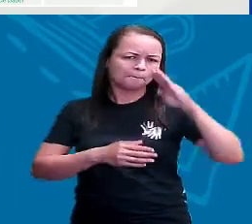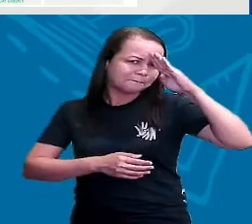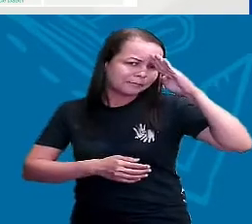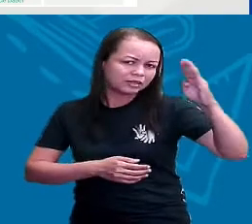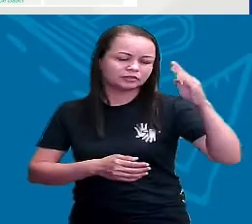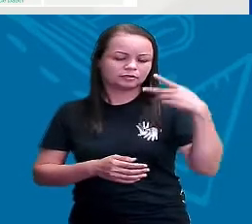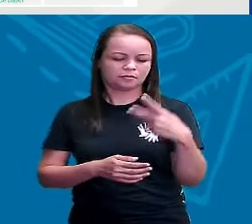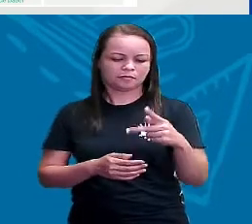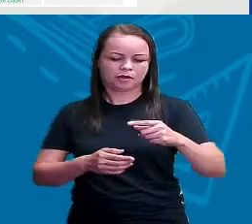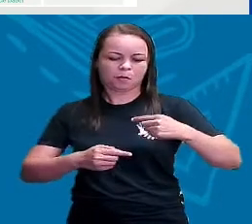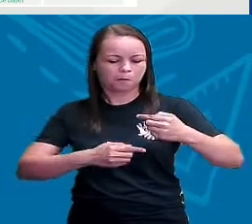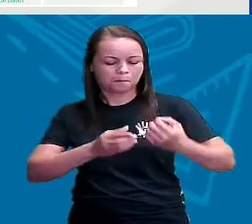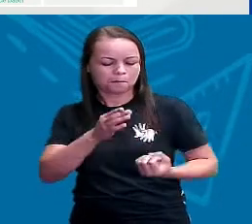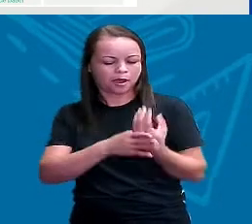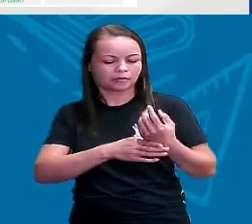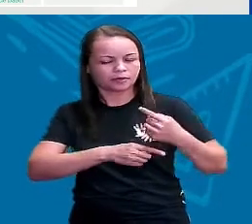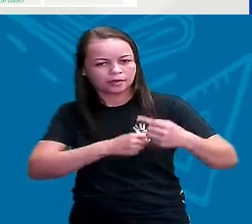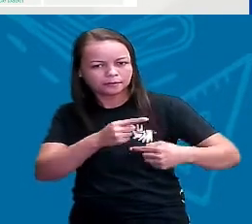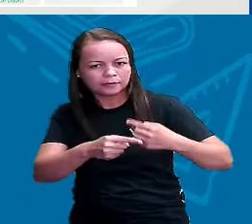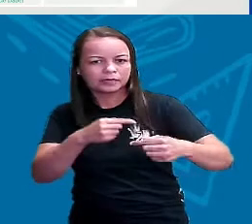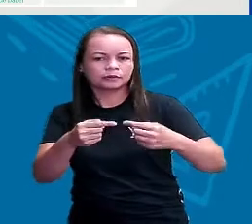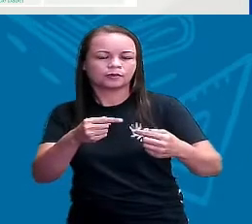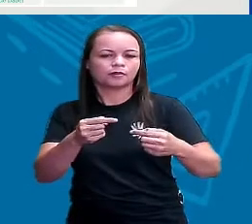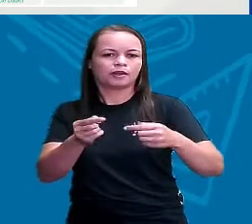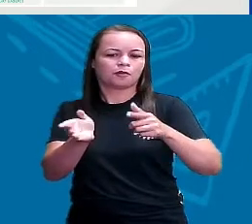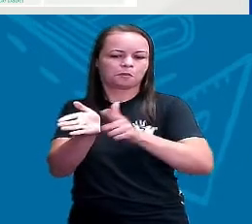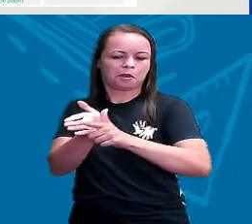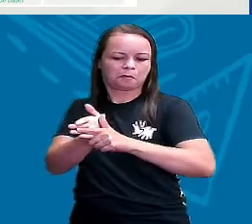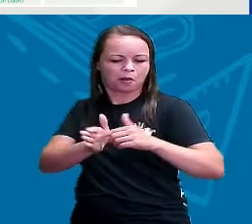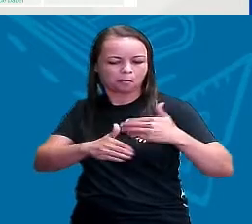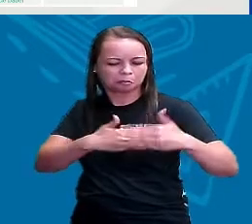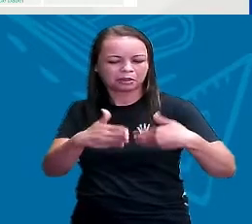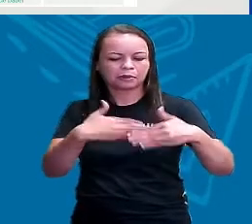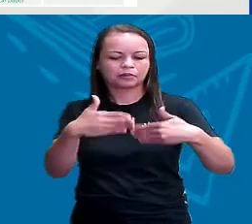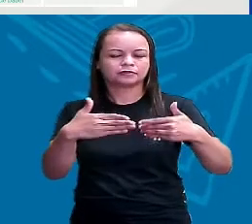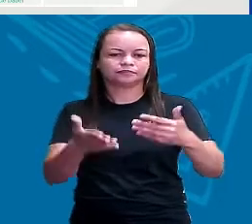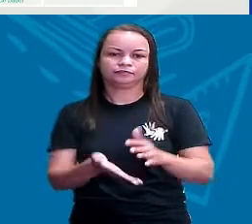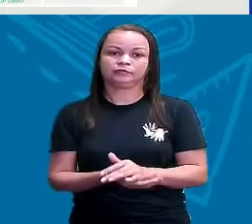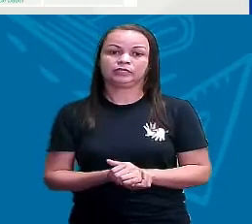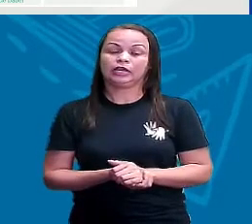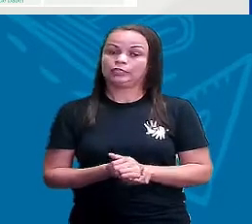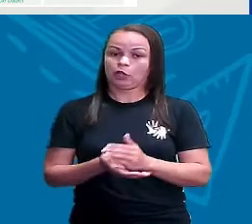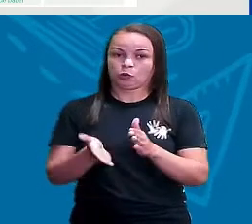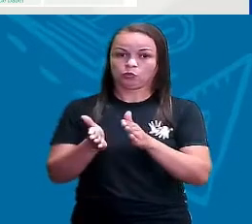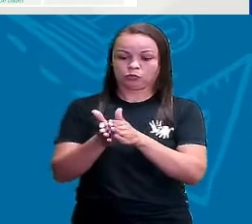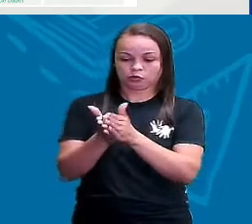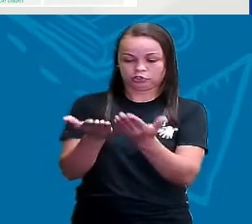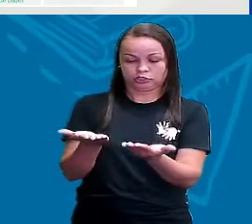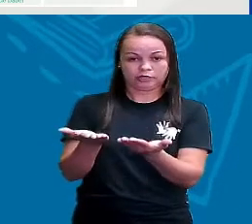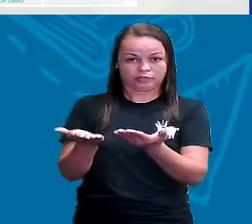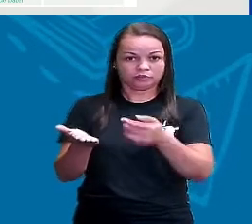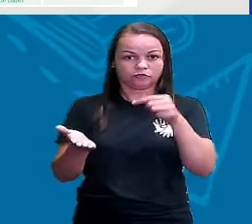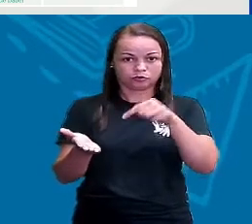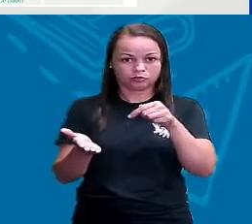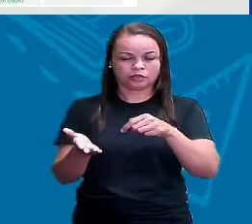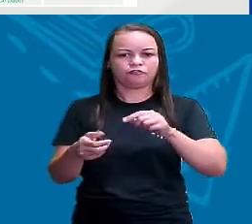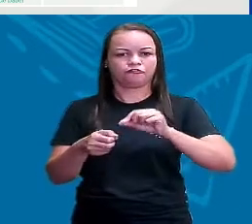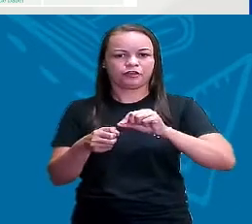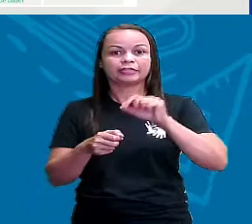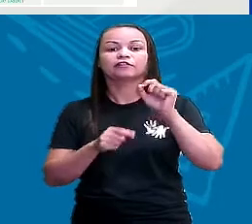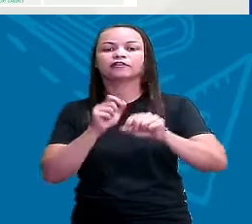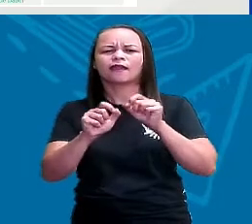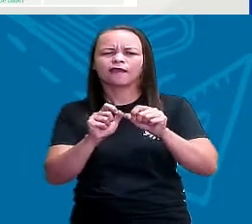principal matéria-prima para a fabricação do papel. Pois é, os livros, eles são feitos de